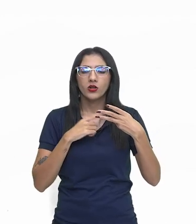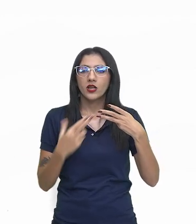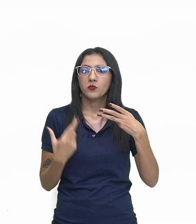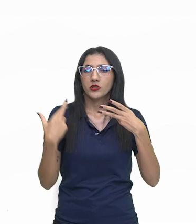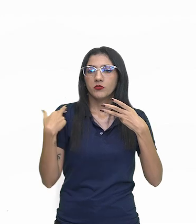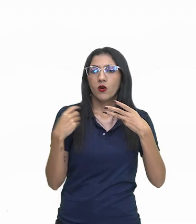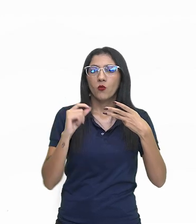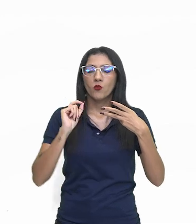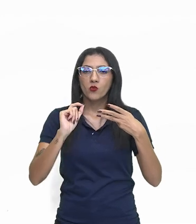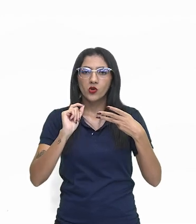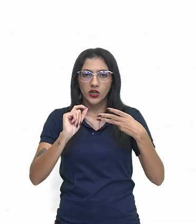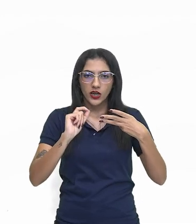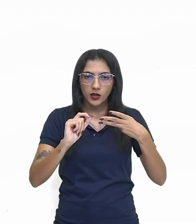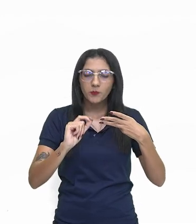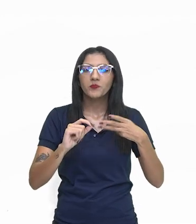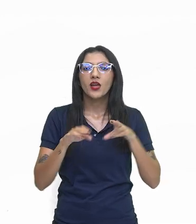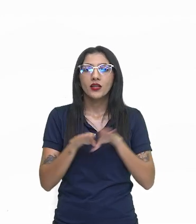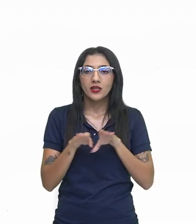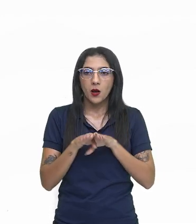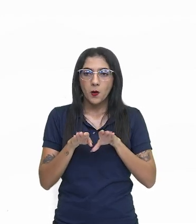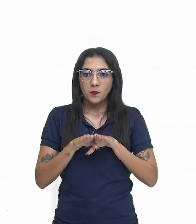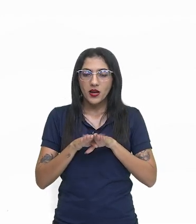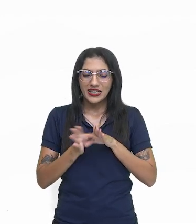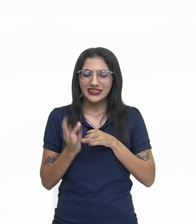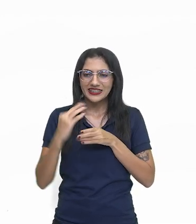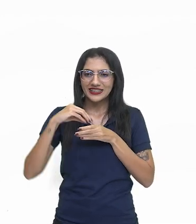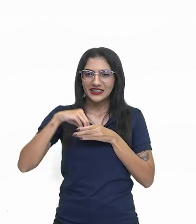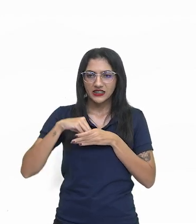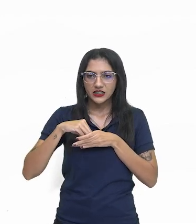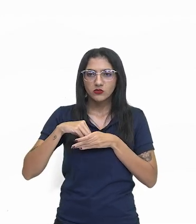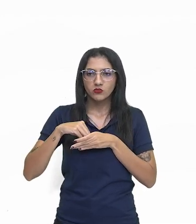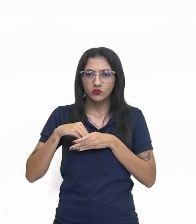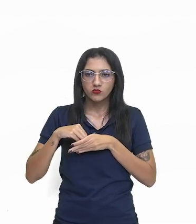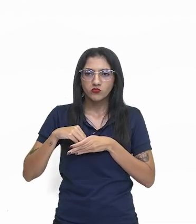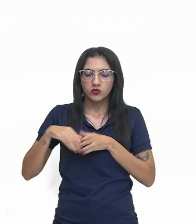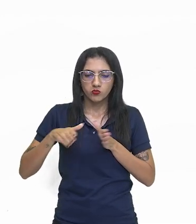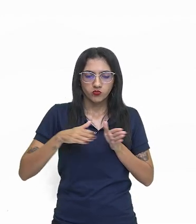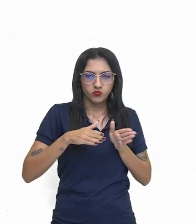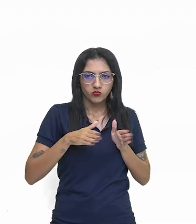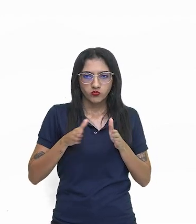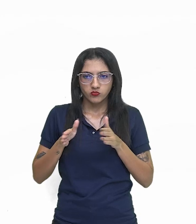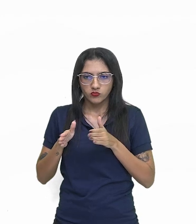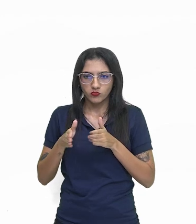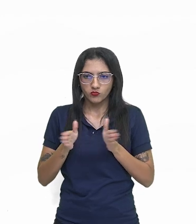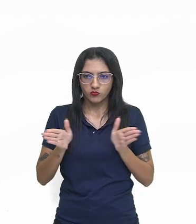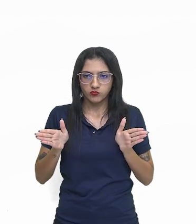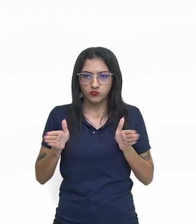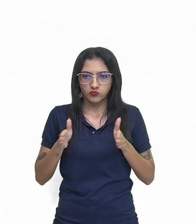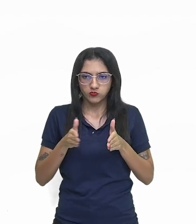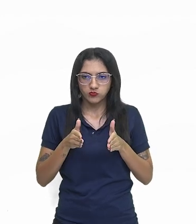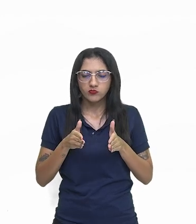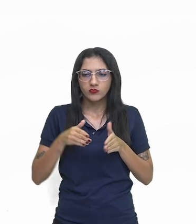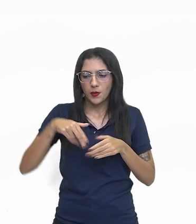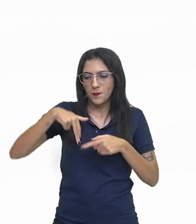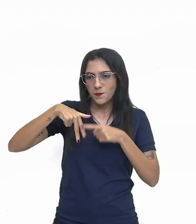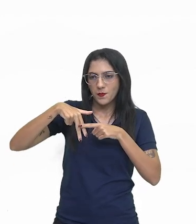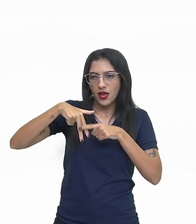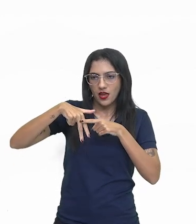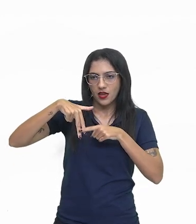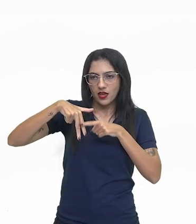pela abdução e rotação interna da coxa. Olha só aí, vamos olhar direitinho essa parte